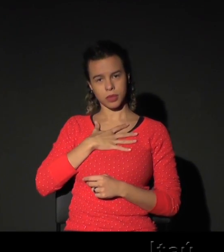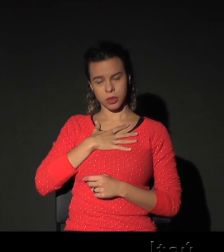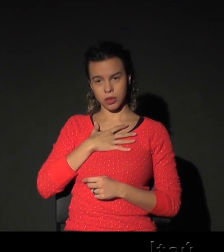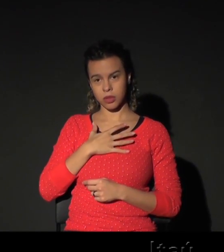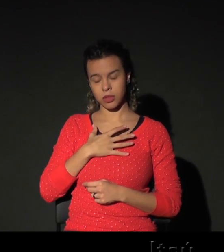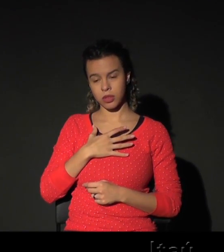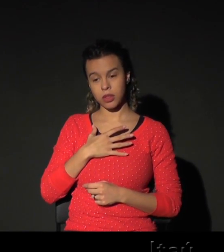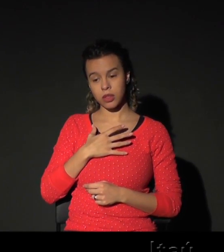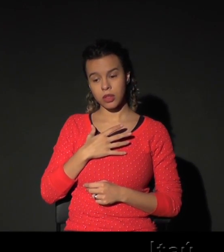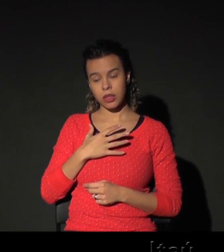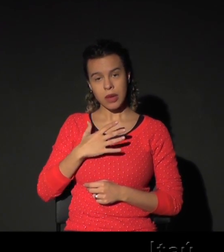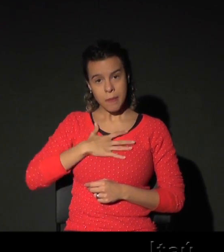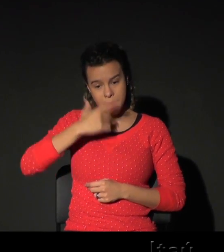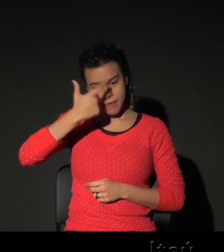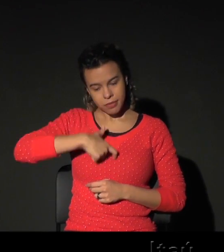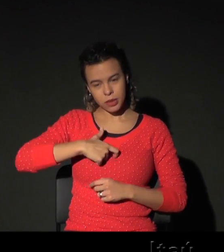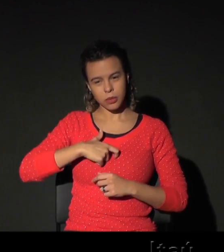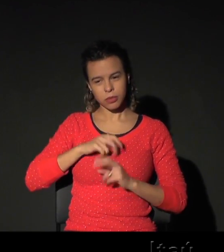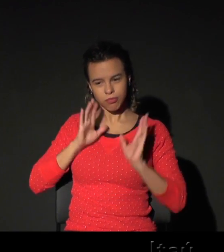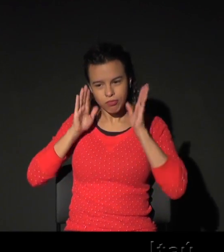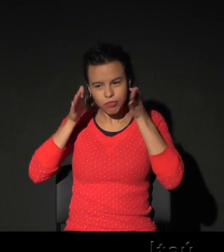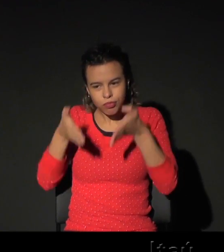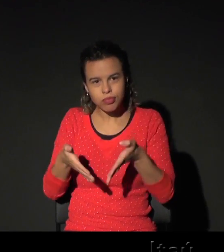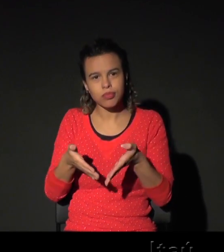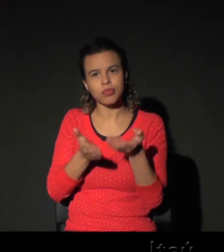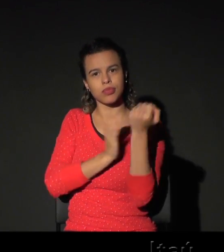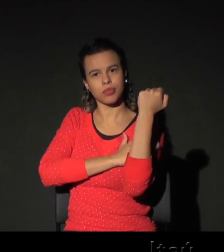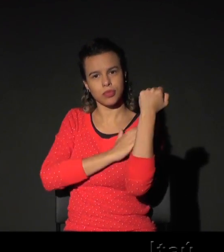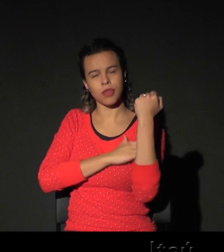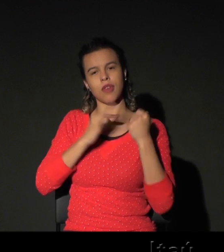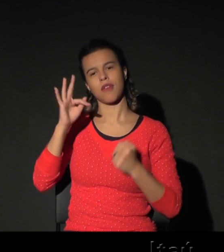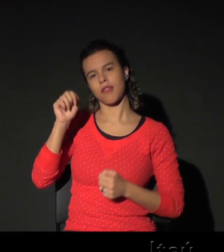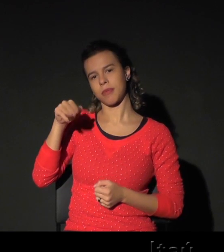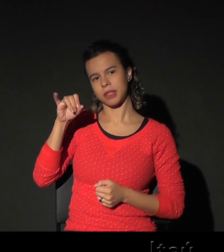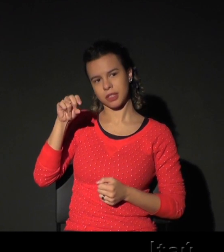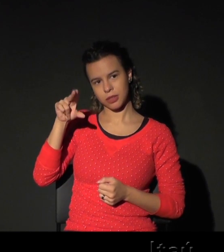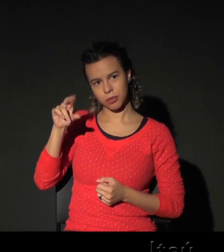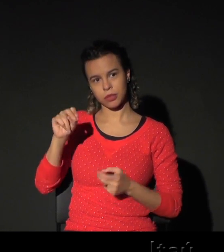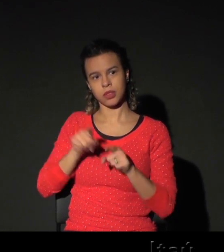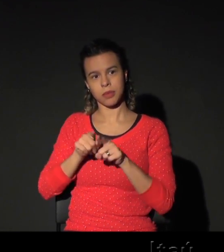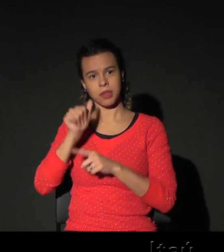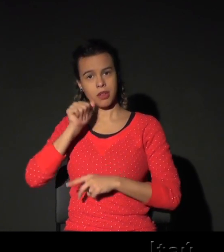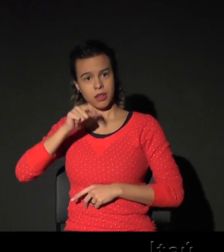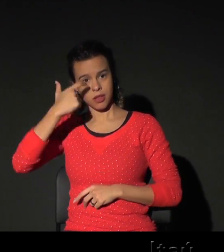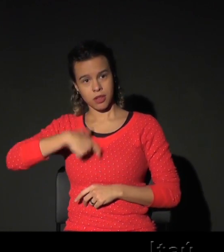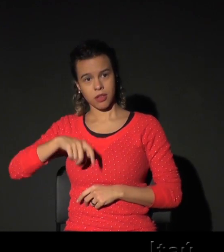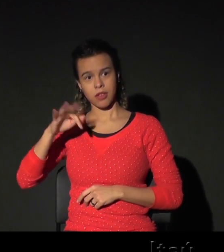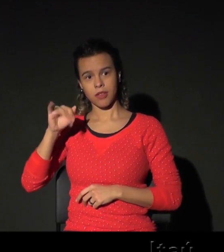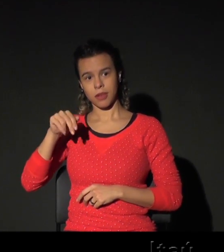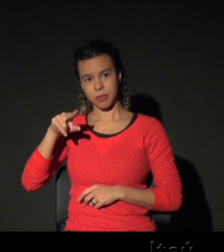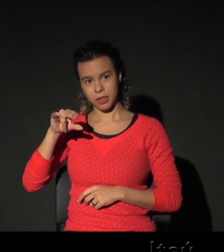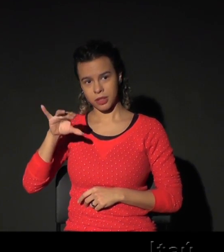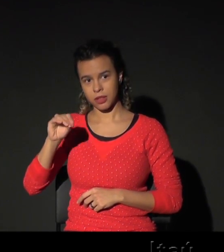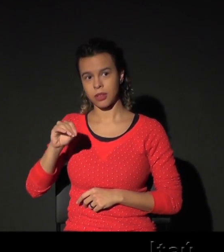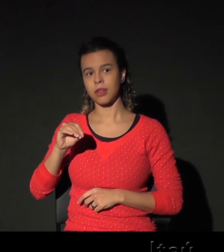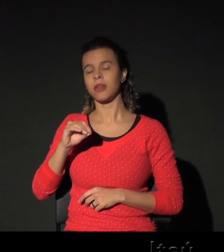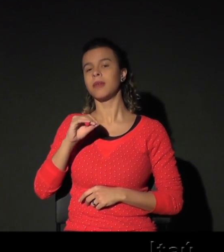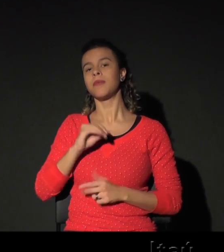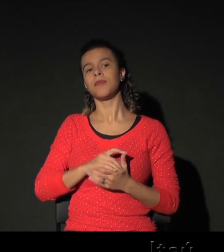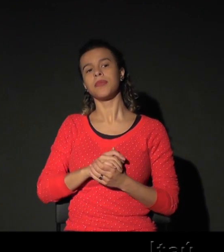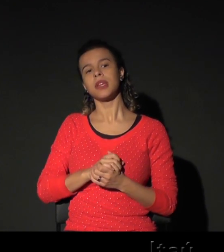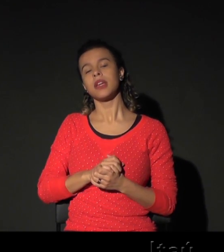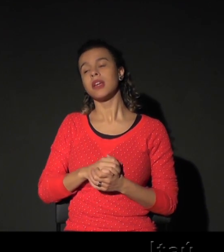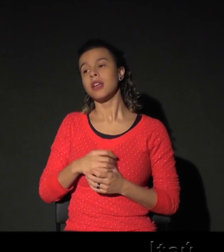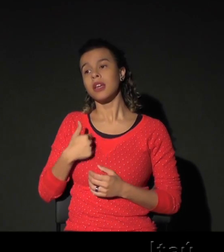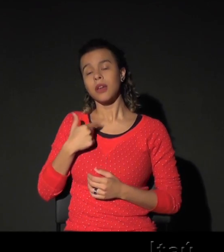o feminismo e para o eh eh eh o feminino foi eh a eu considero que é uma revolução de